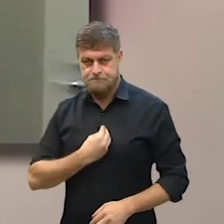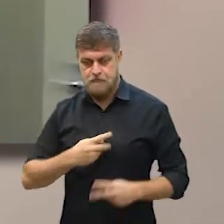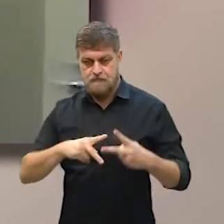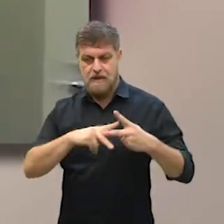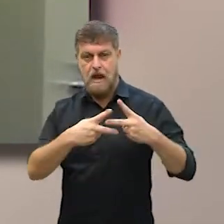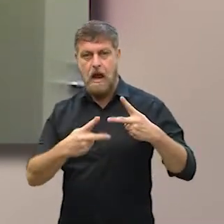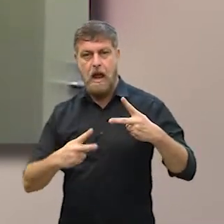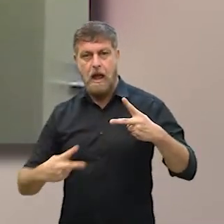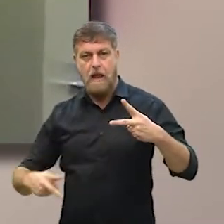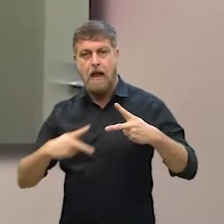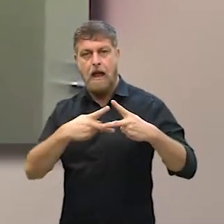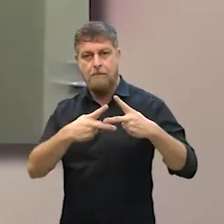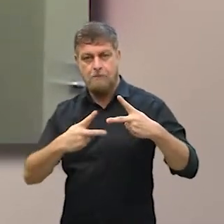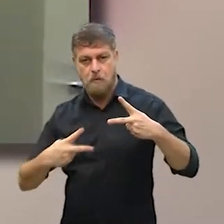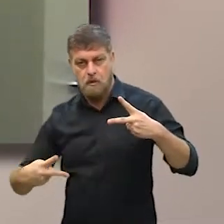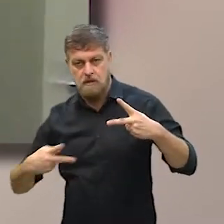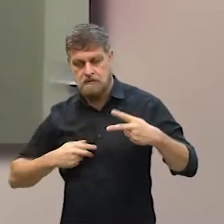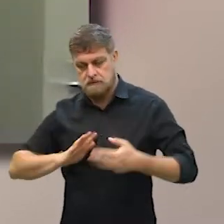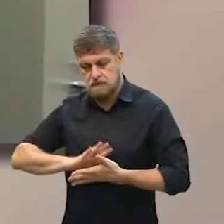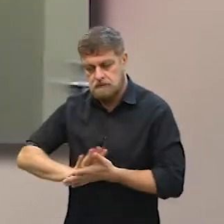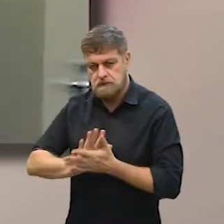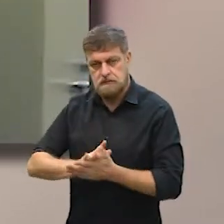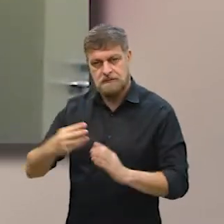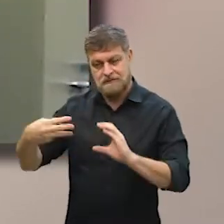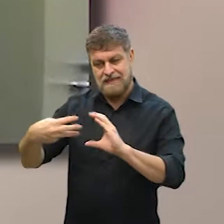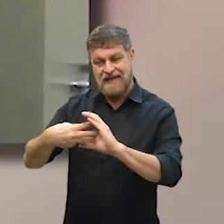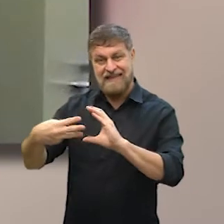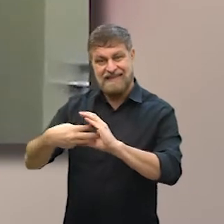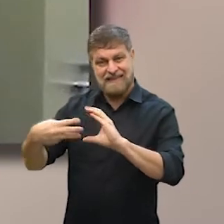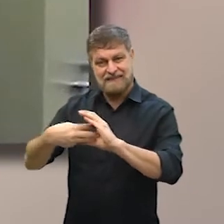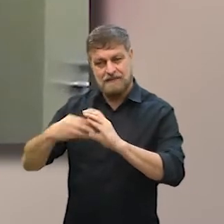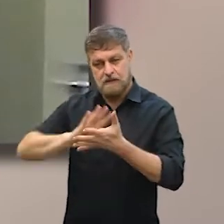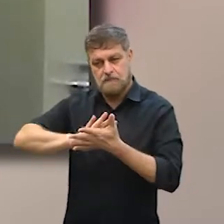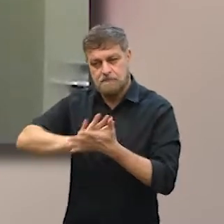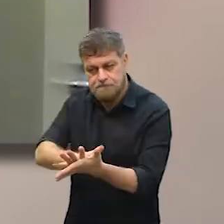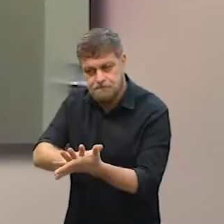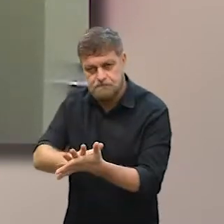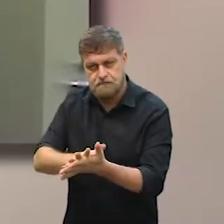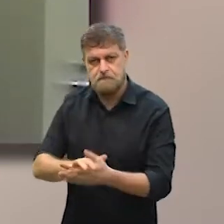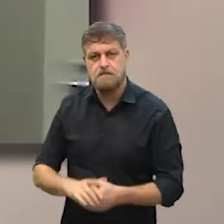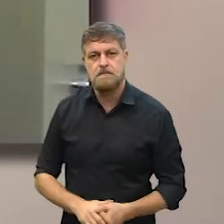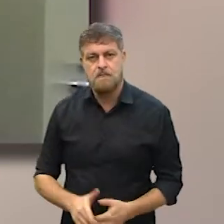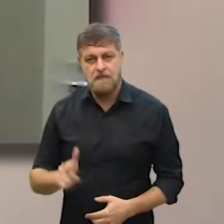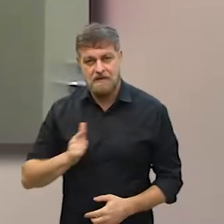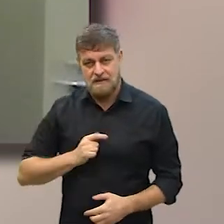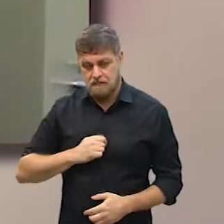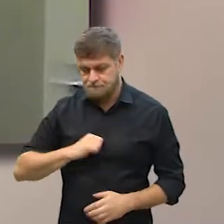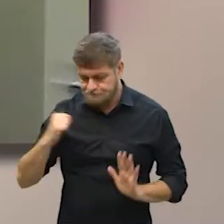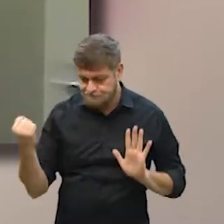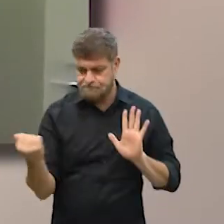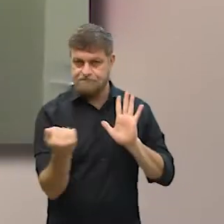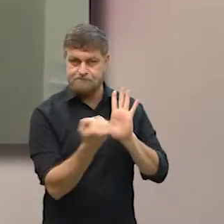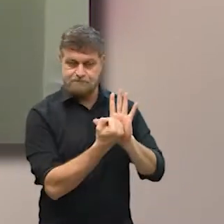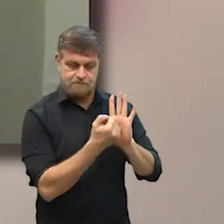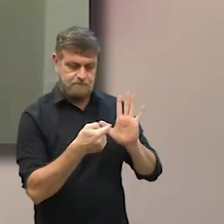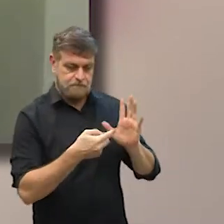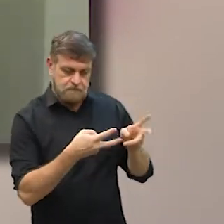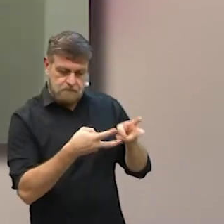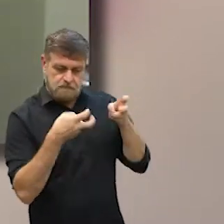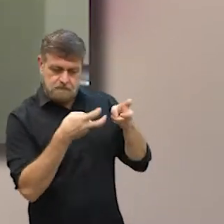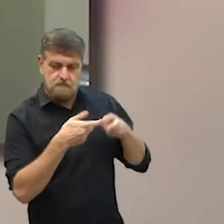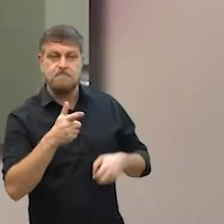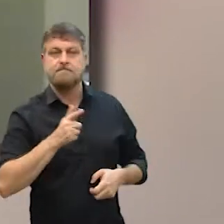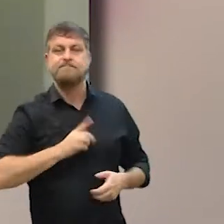a proteínas contra antígenos que estão dentro das células daquele próprio devido à omissão dos marcadores